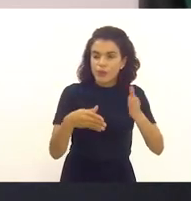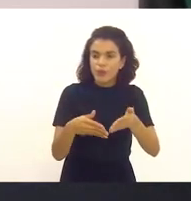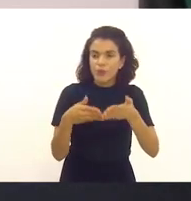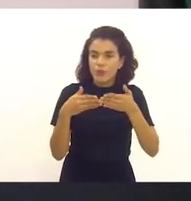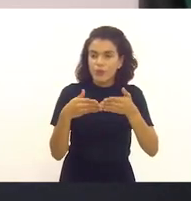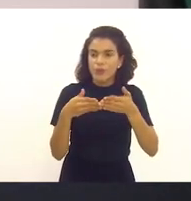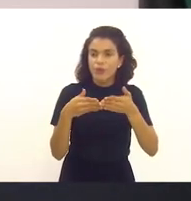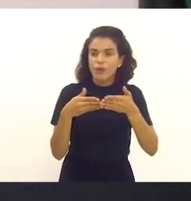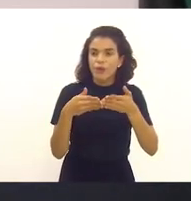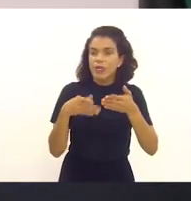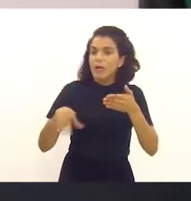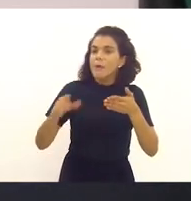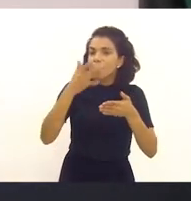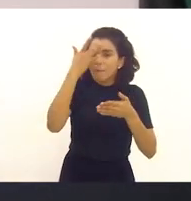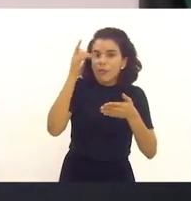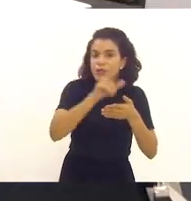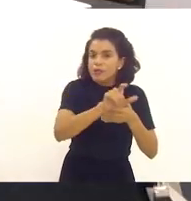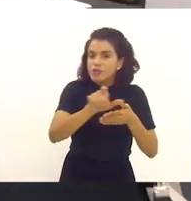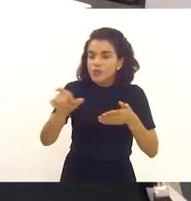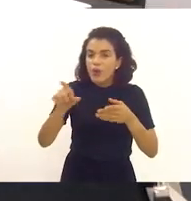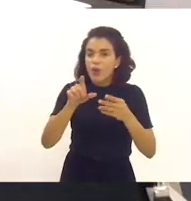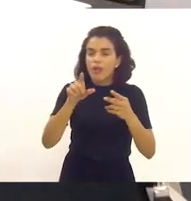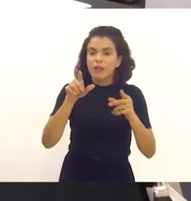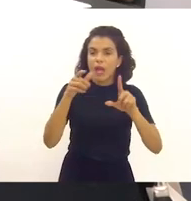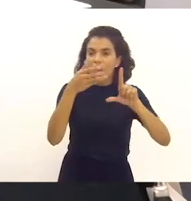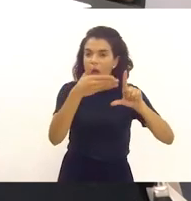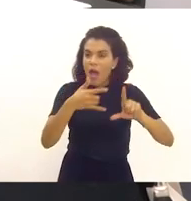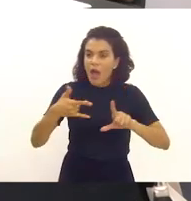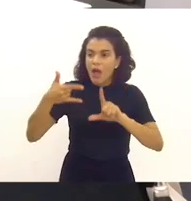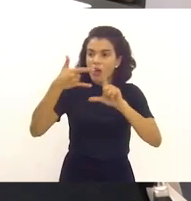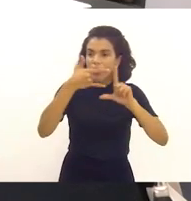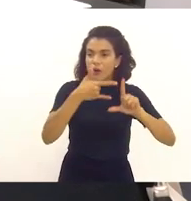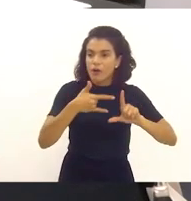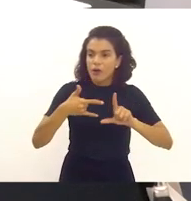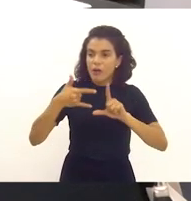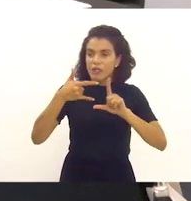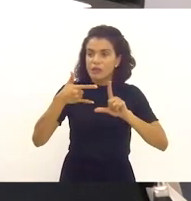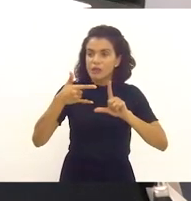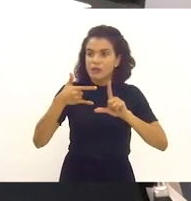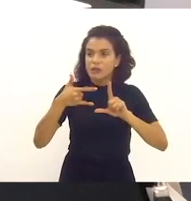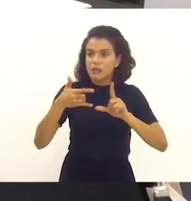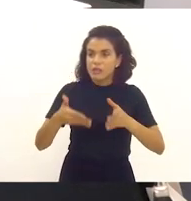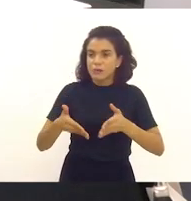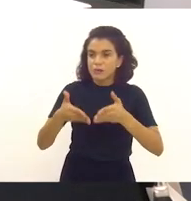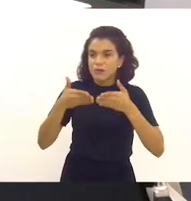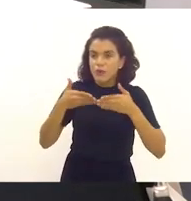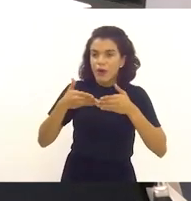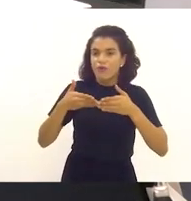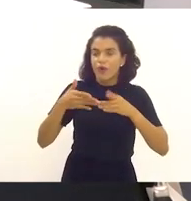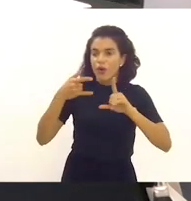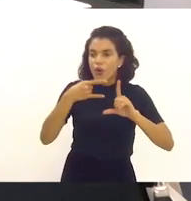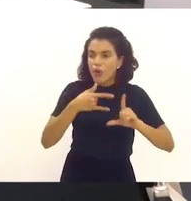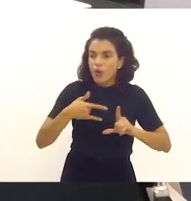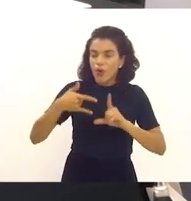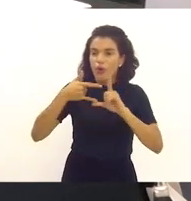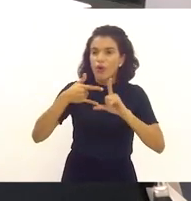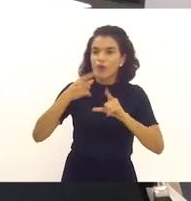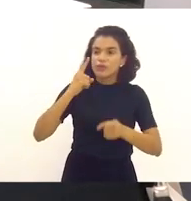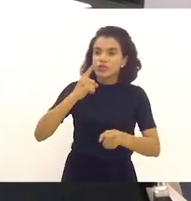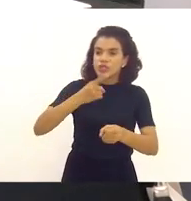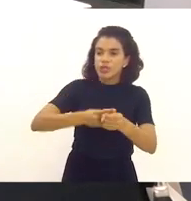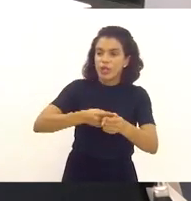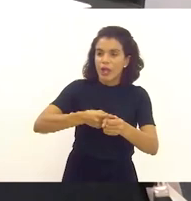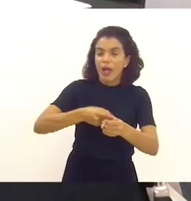bom quem tiver aí online conosco aí que tá na sala por favor desligar